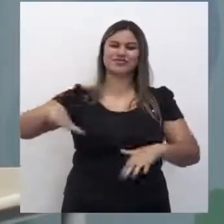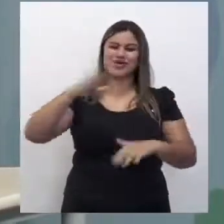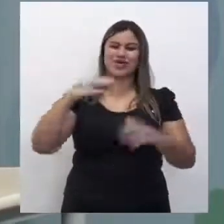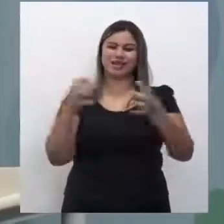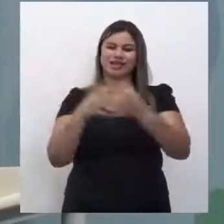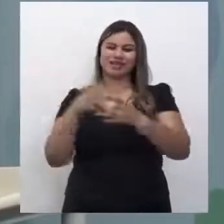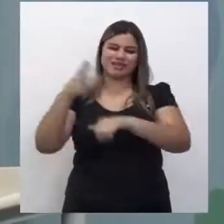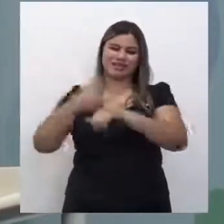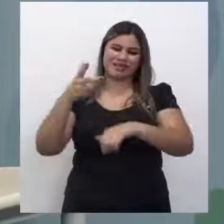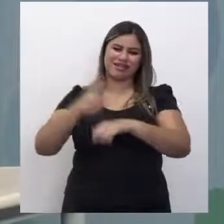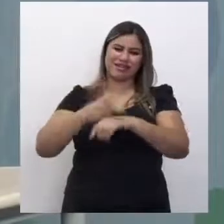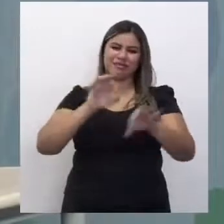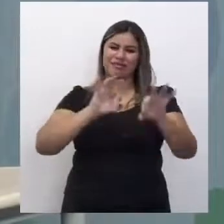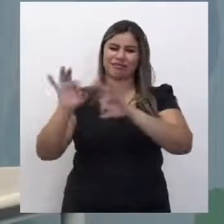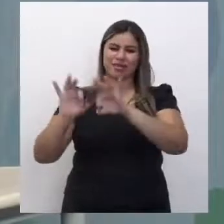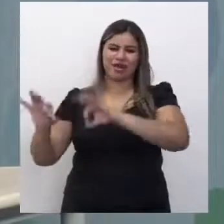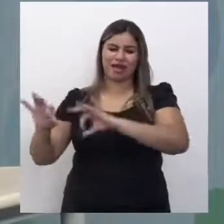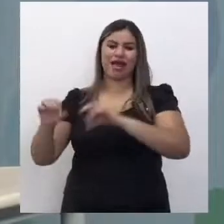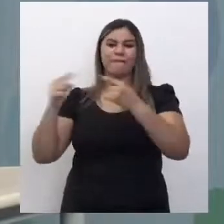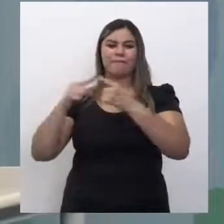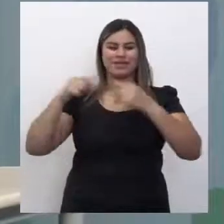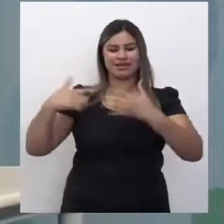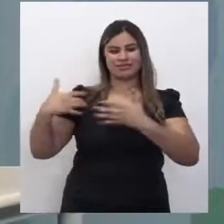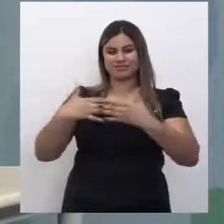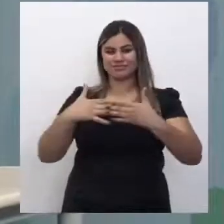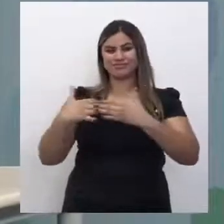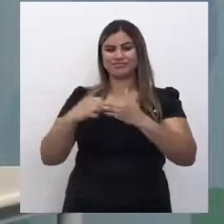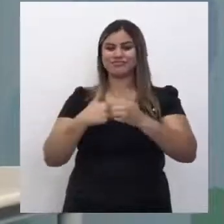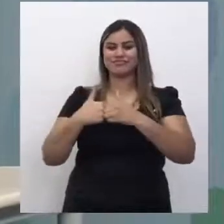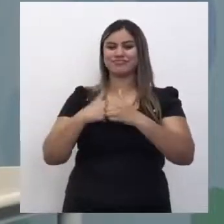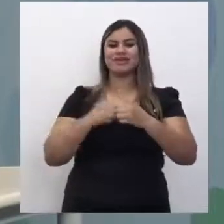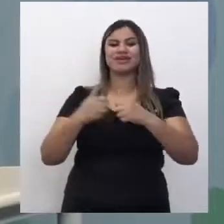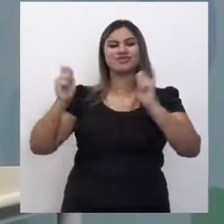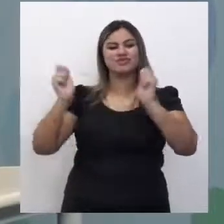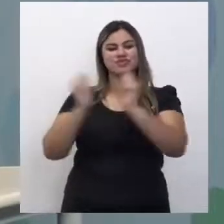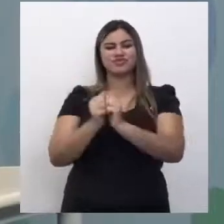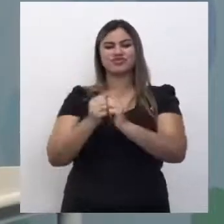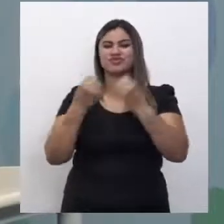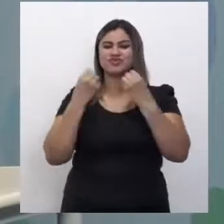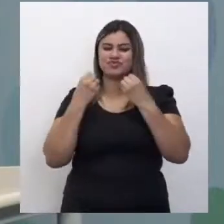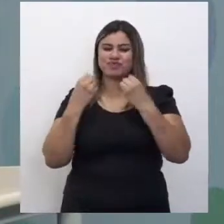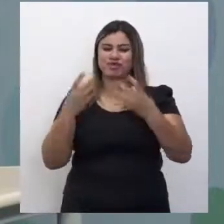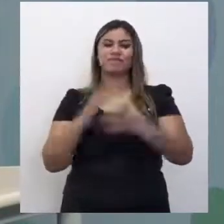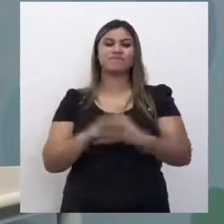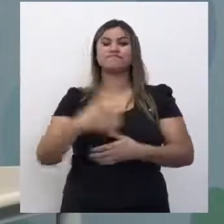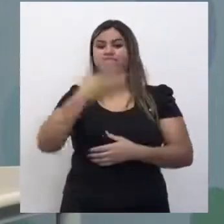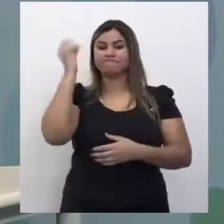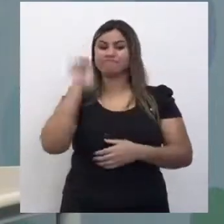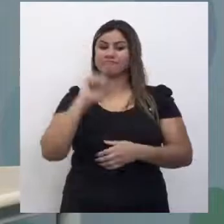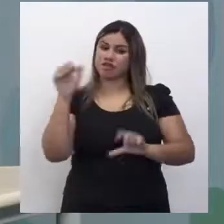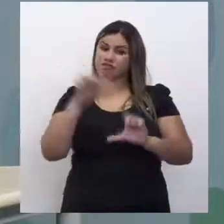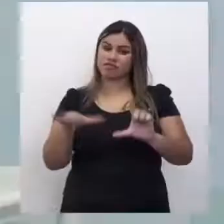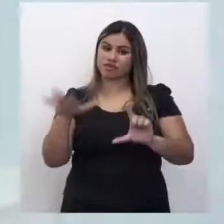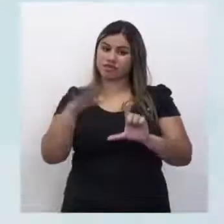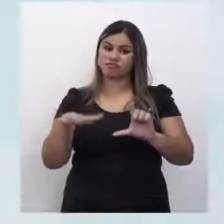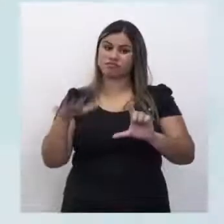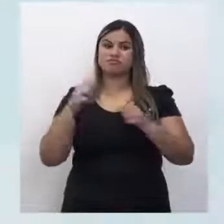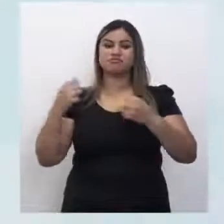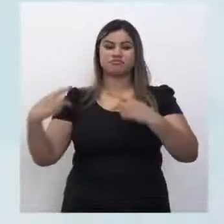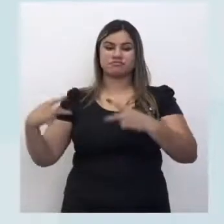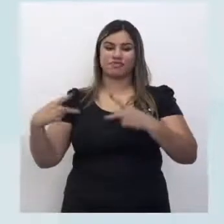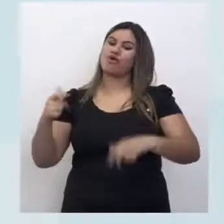que o ano todo ficou aqui acompanhando a gente. Também desejar boas festas a vocês. Não esqueçam de avaliar essa aula, né?